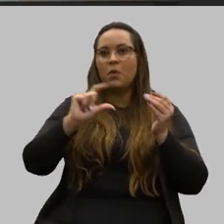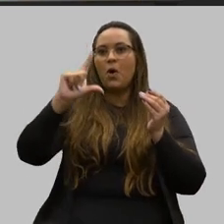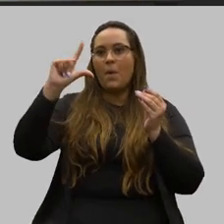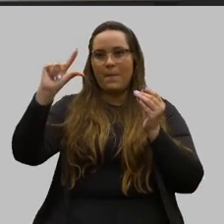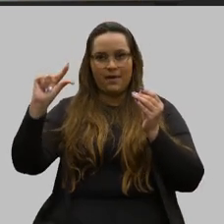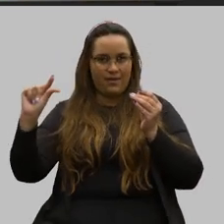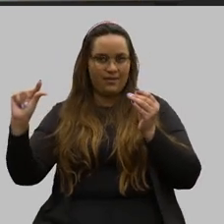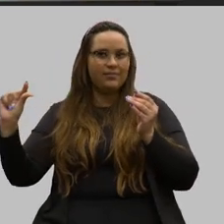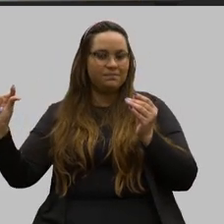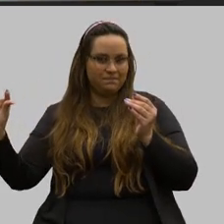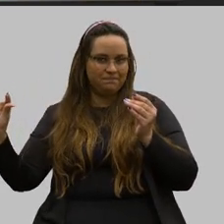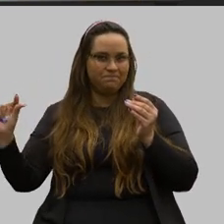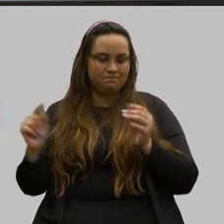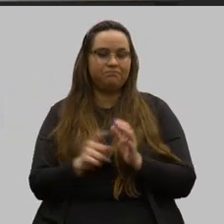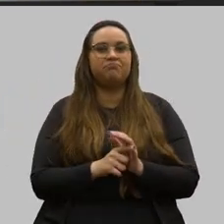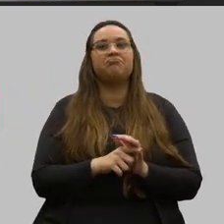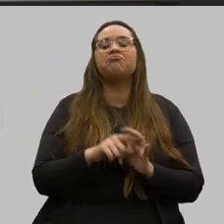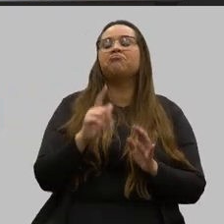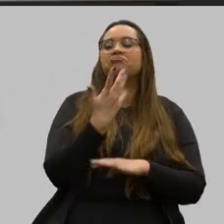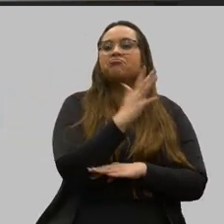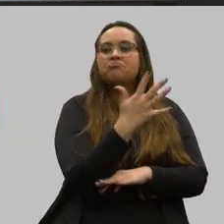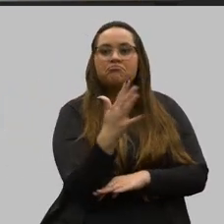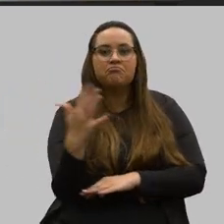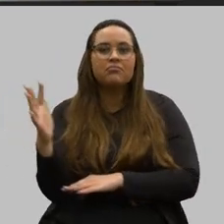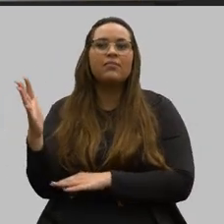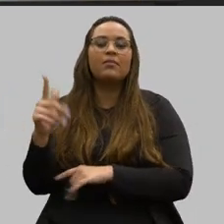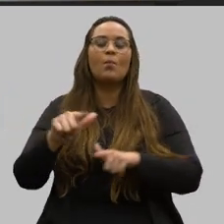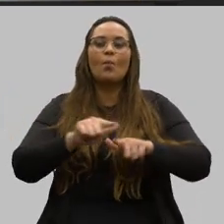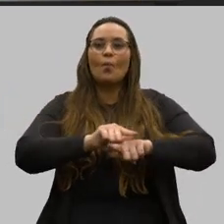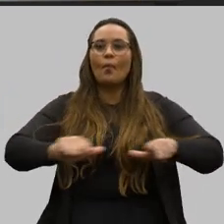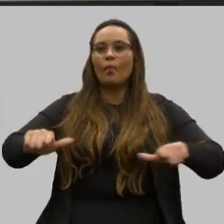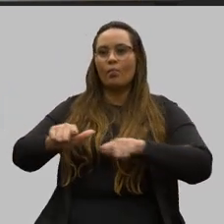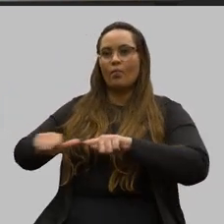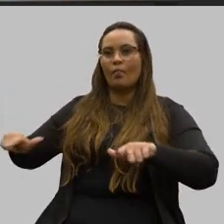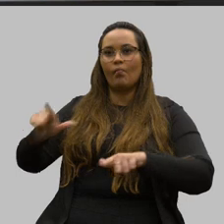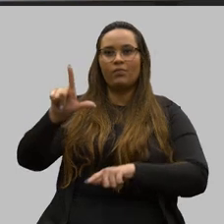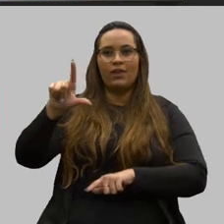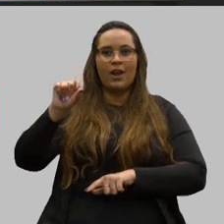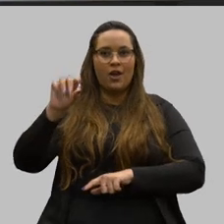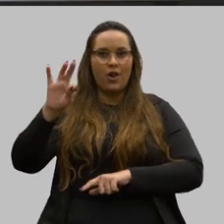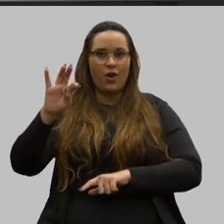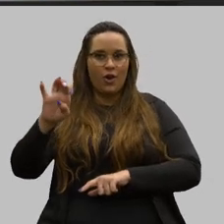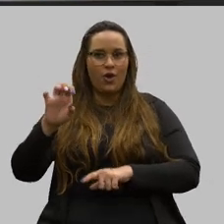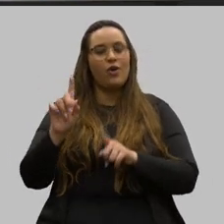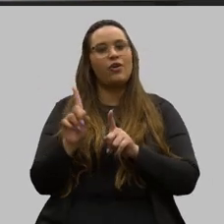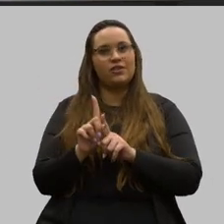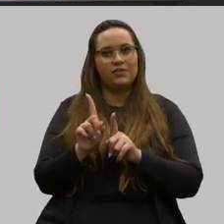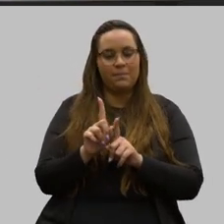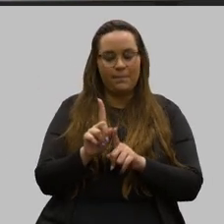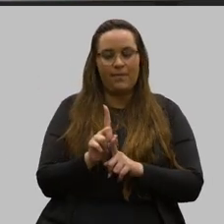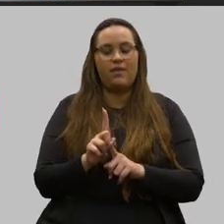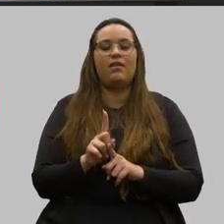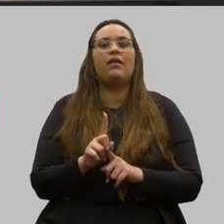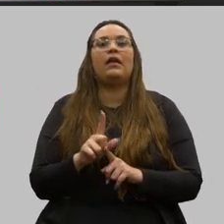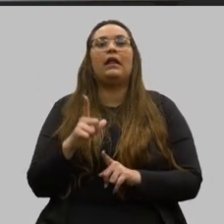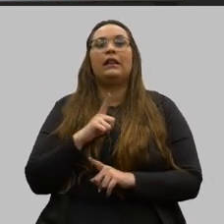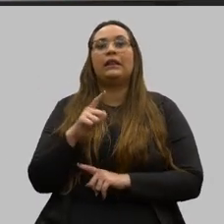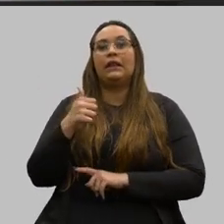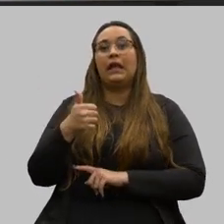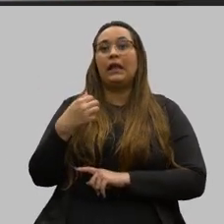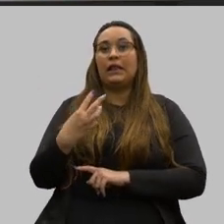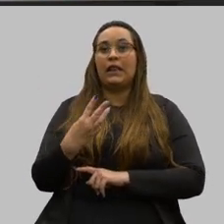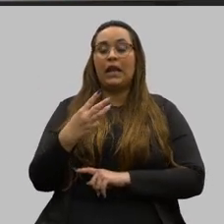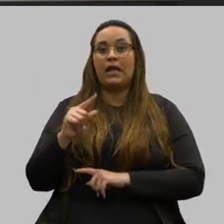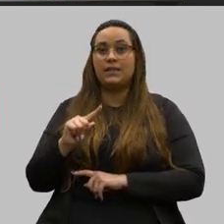eh em vegetação em lote vago então uma demanda crescente até o presente momento nós temos 13.000 registros mas